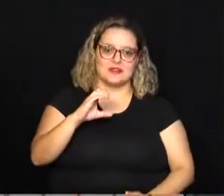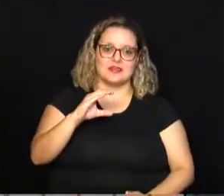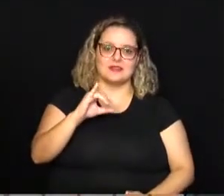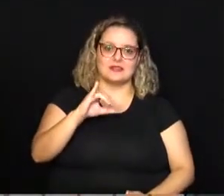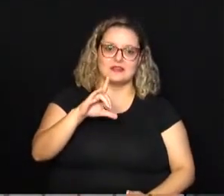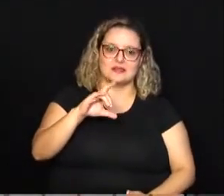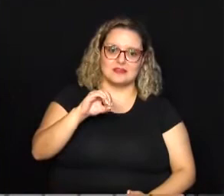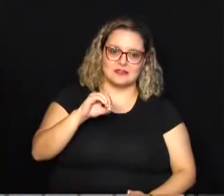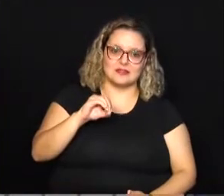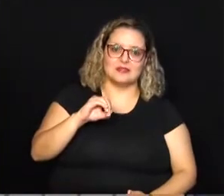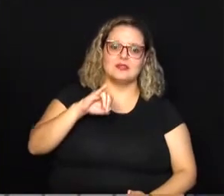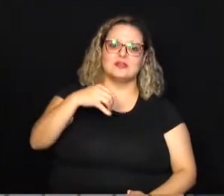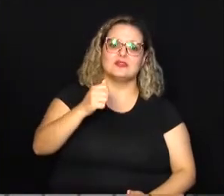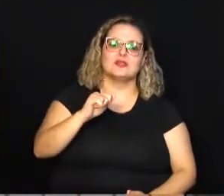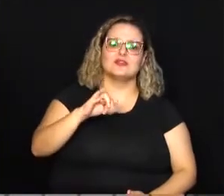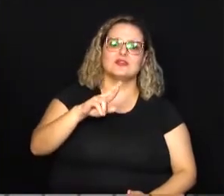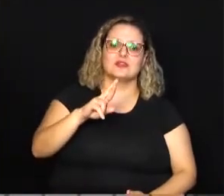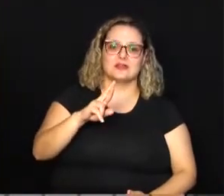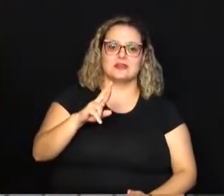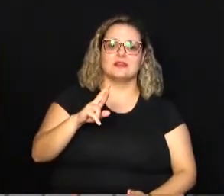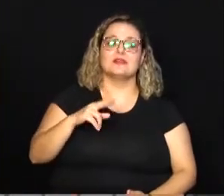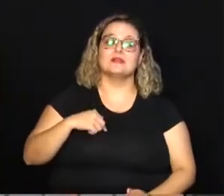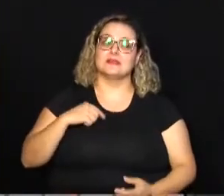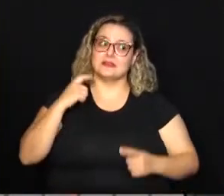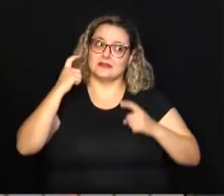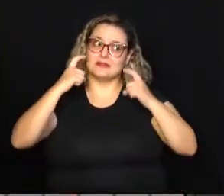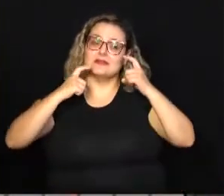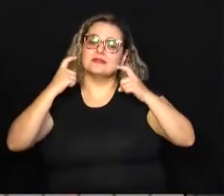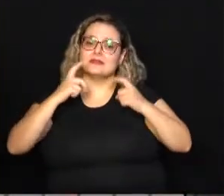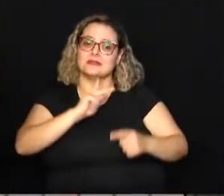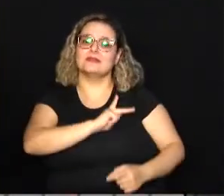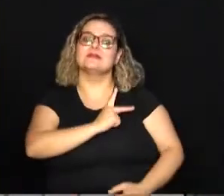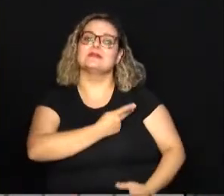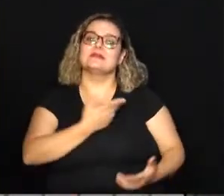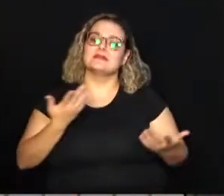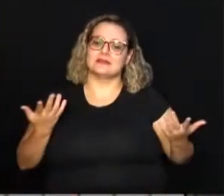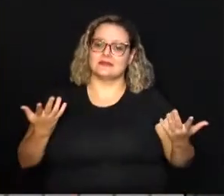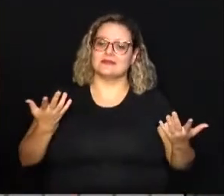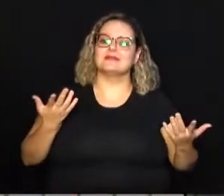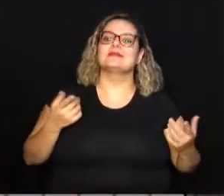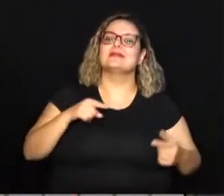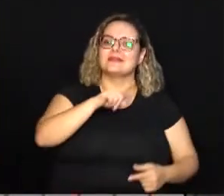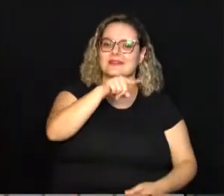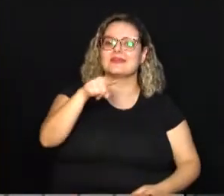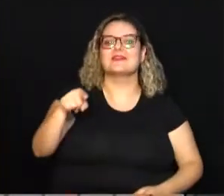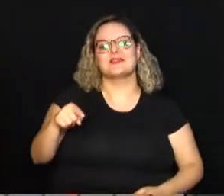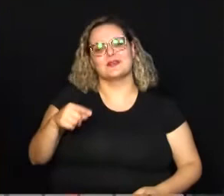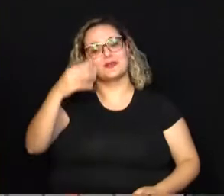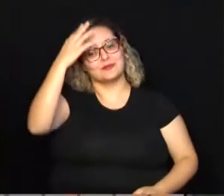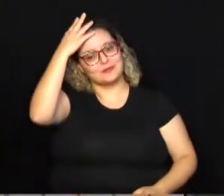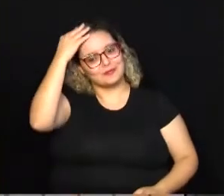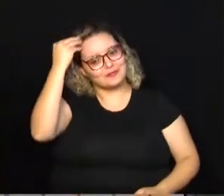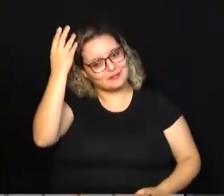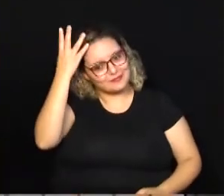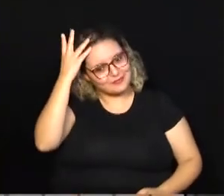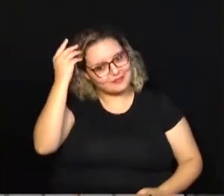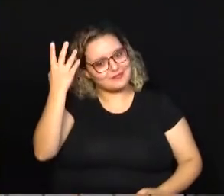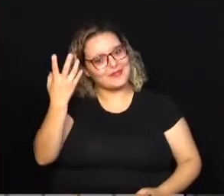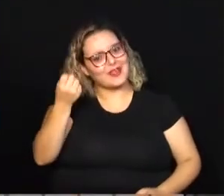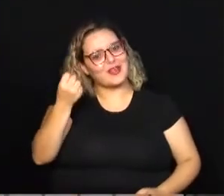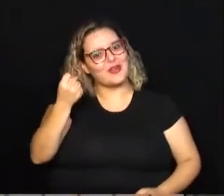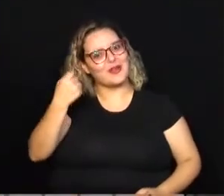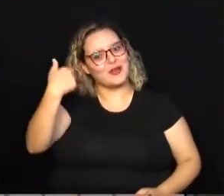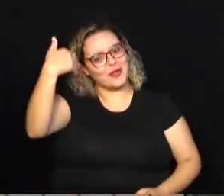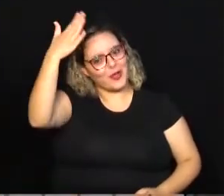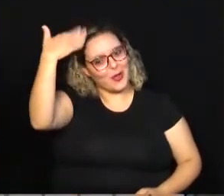ficamos aí apreensivos. Não, eu estou no extremo, ela está no outro e vocês todos na intermédia. Mas meus cabelos brancos, eles são pintados,